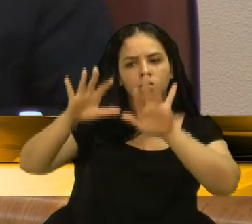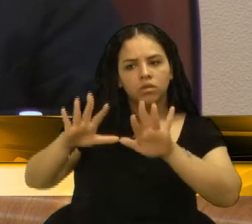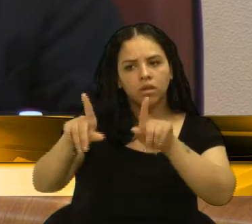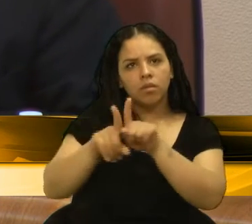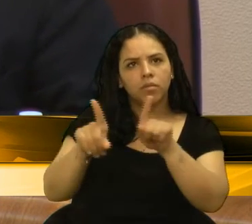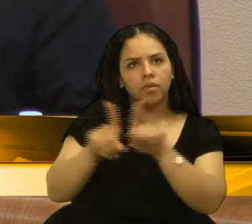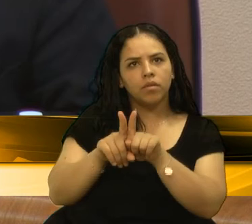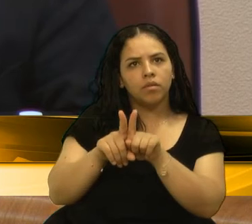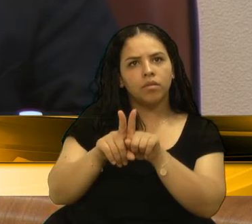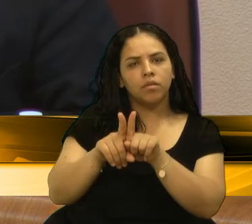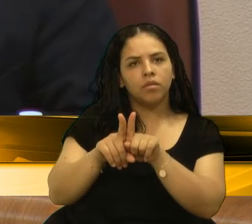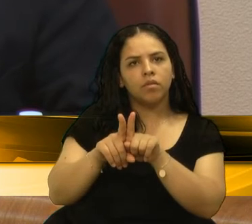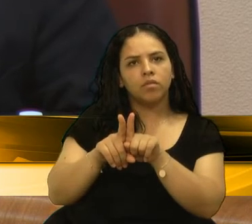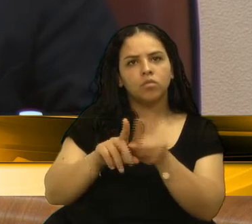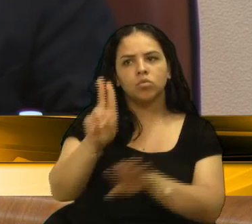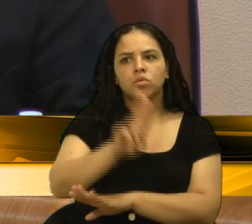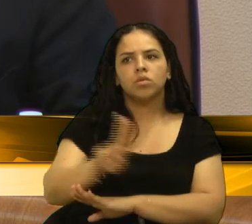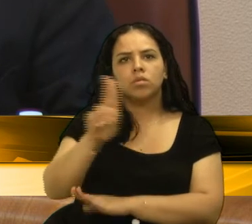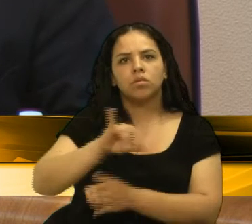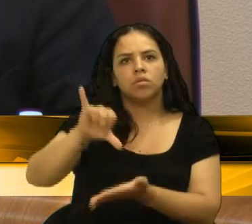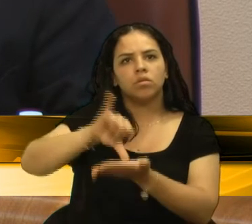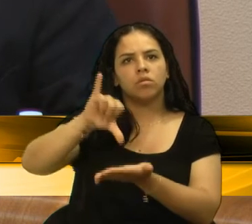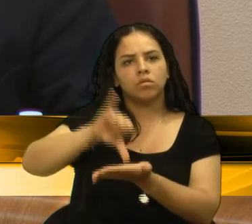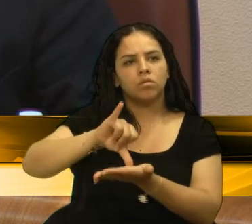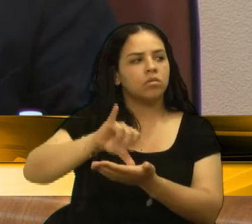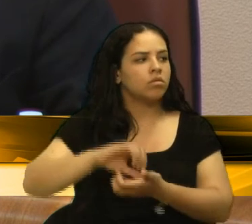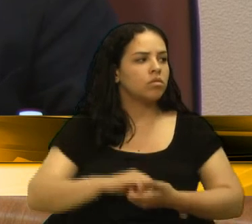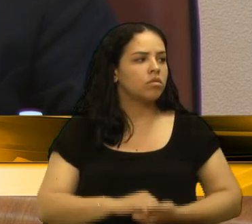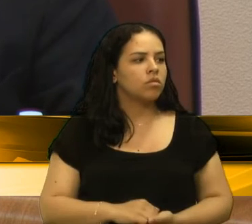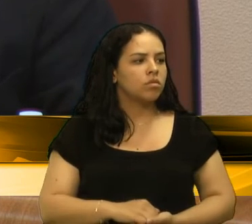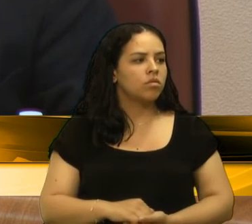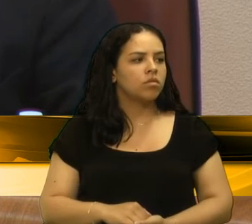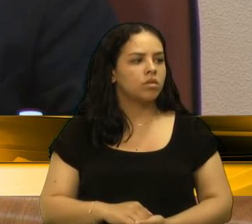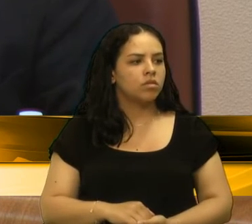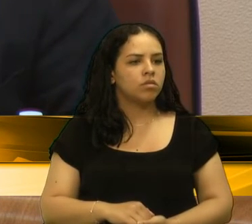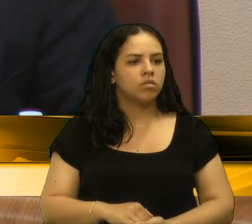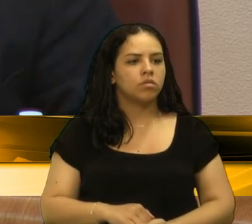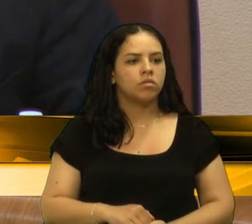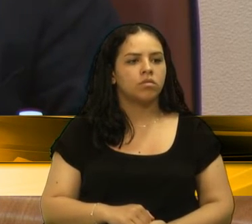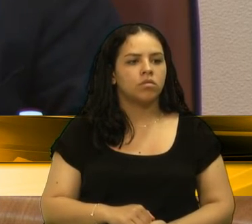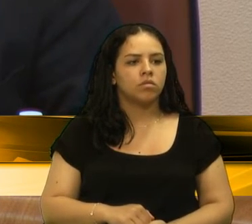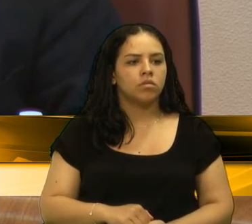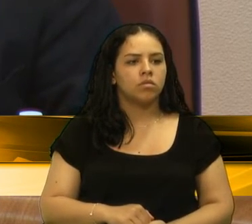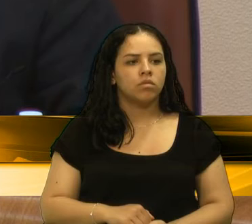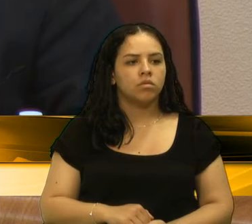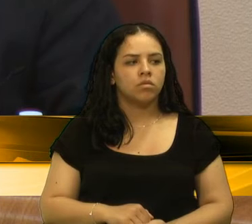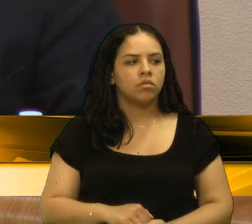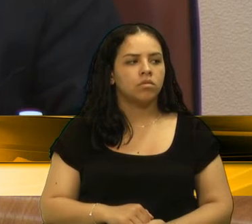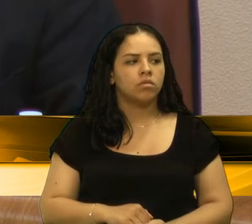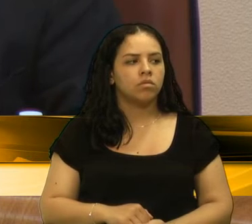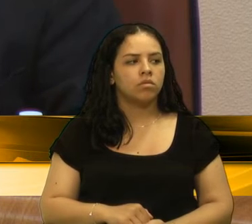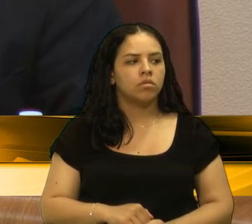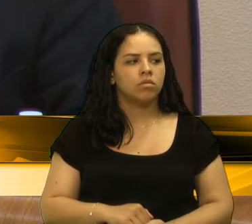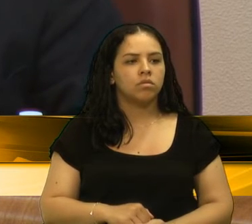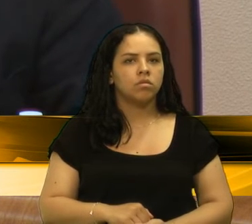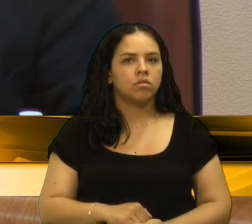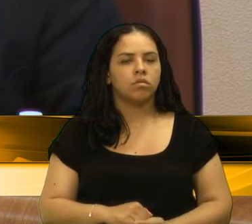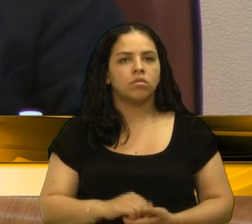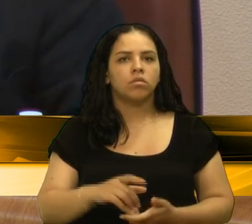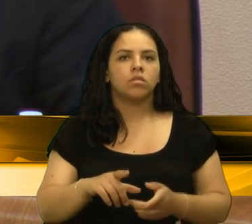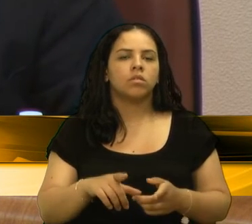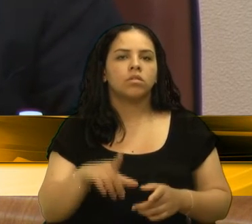foi negado a utilização da Praça Dante ou oportunizado outro local para a realização? Senhora Mirângela Rossi, na verdade, eu